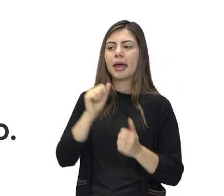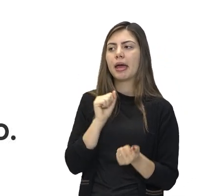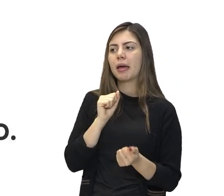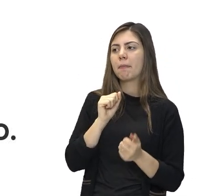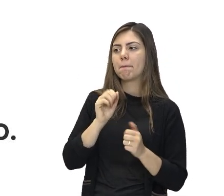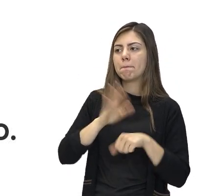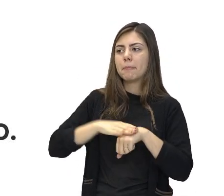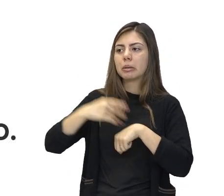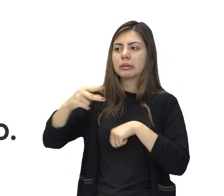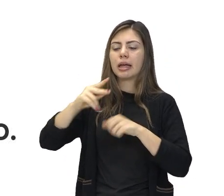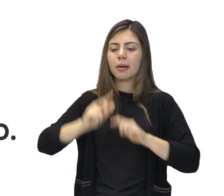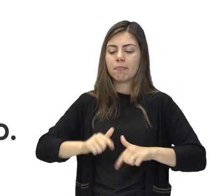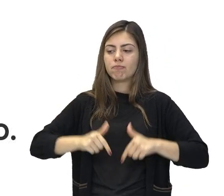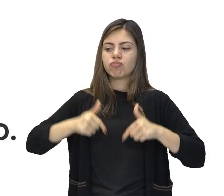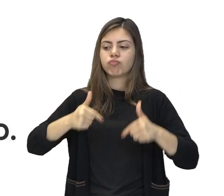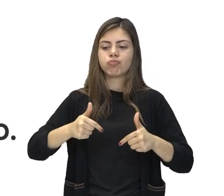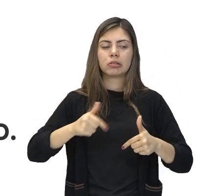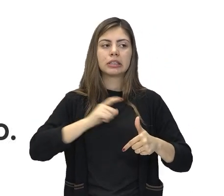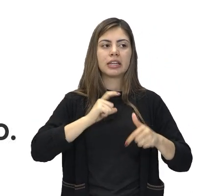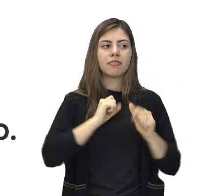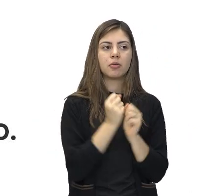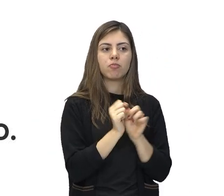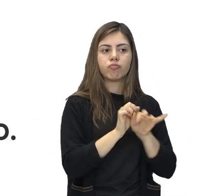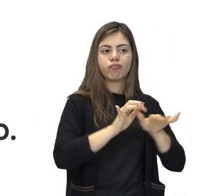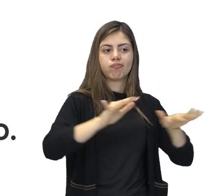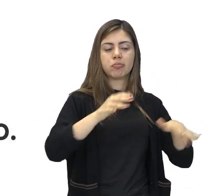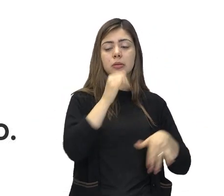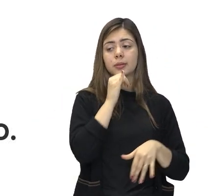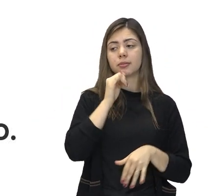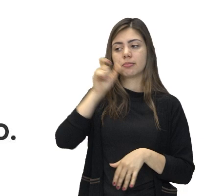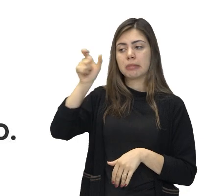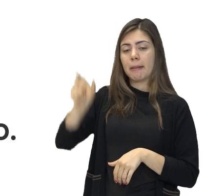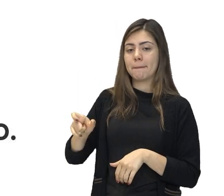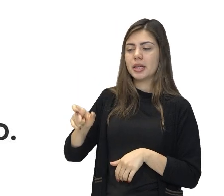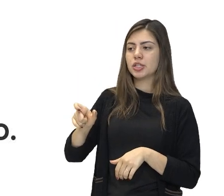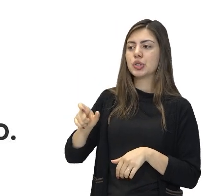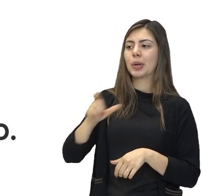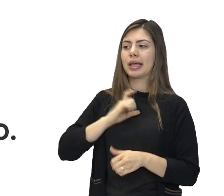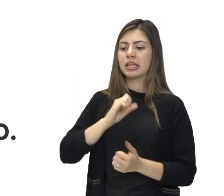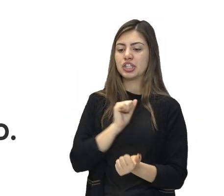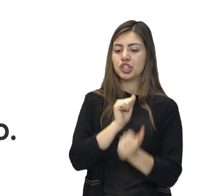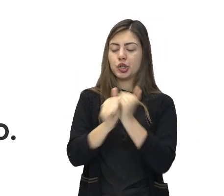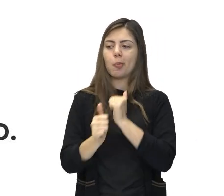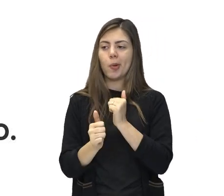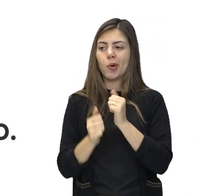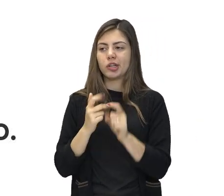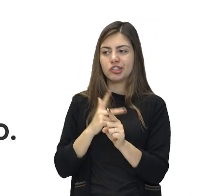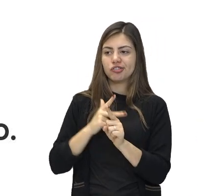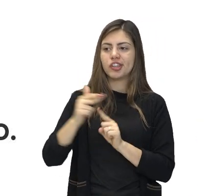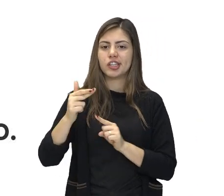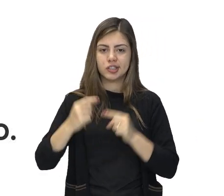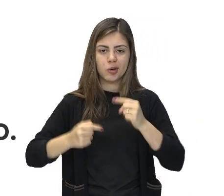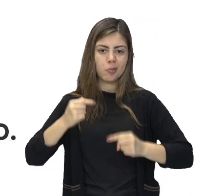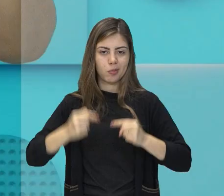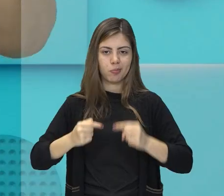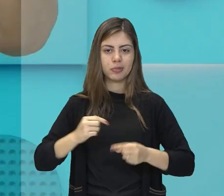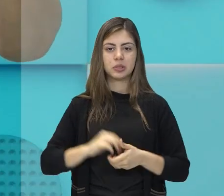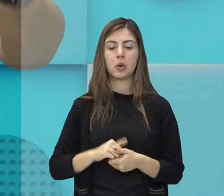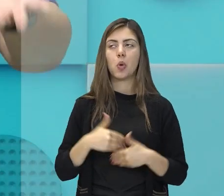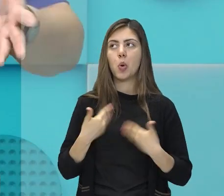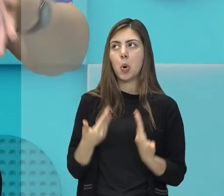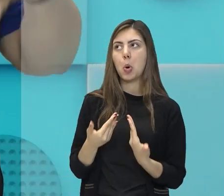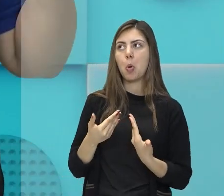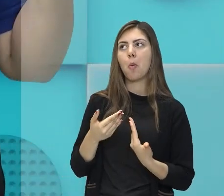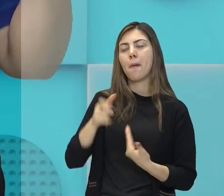repercussão, não é? Por exemplo, algum esportista que se destacou em alguma competição, algum artista ou